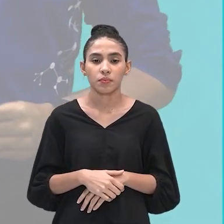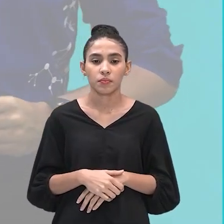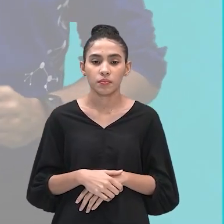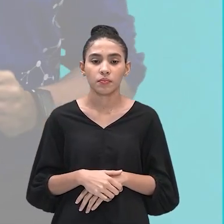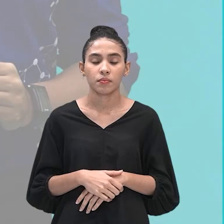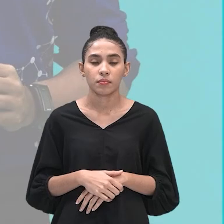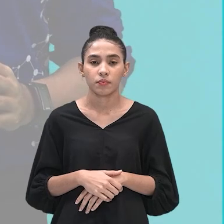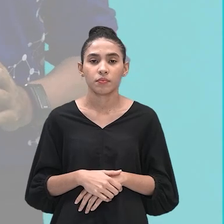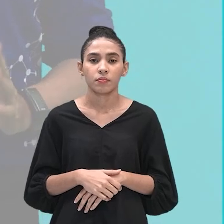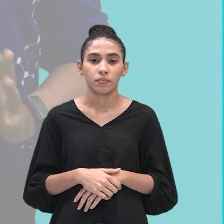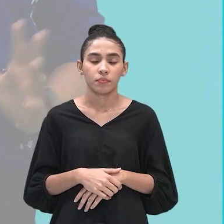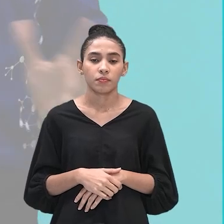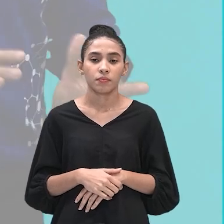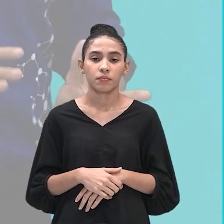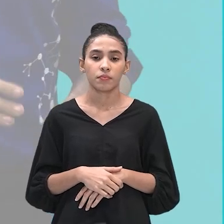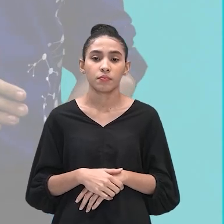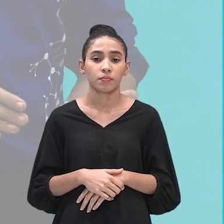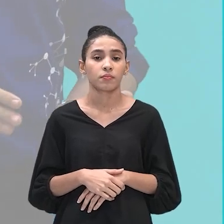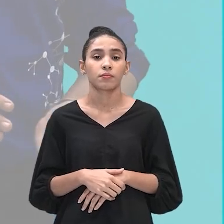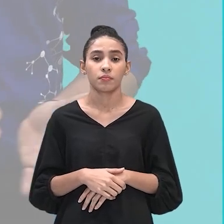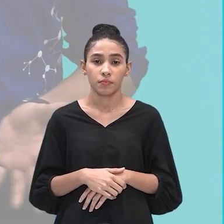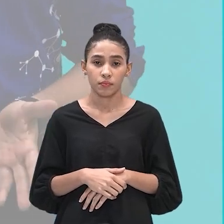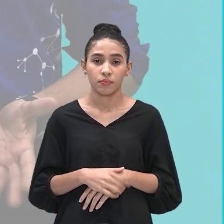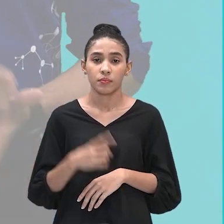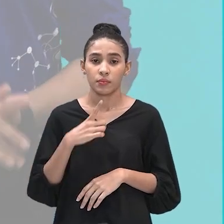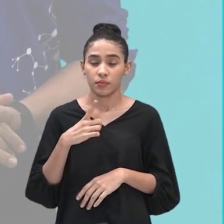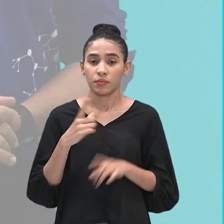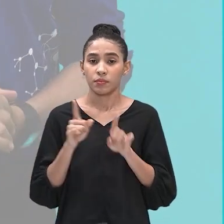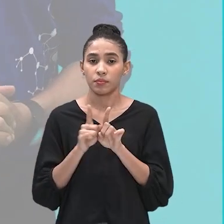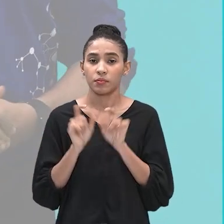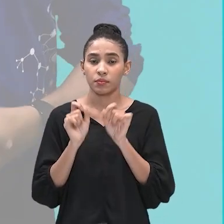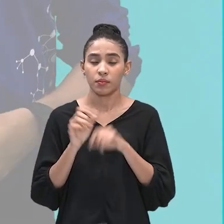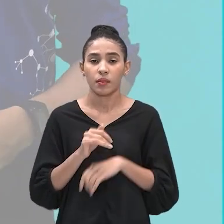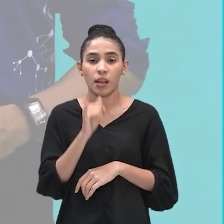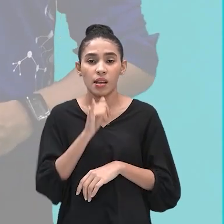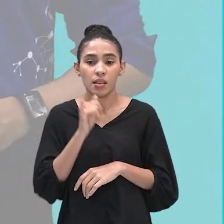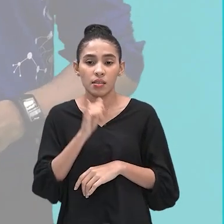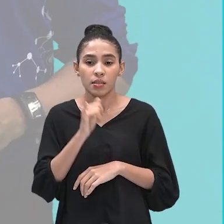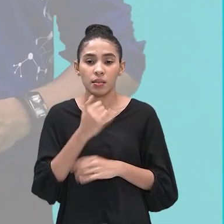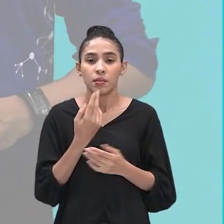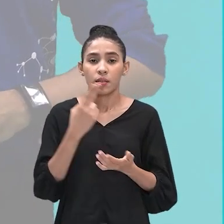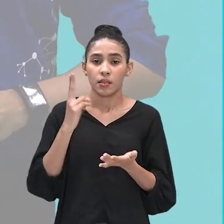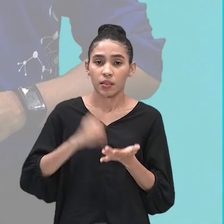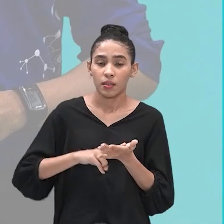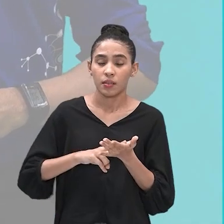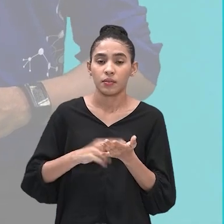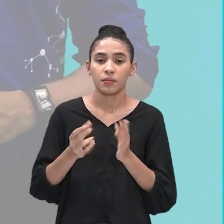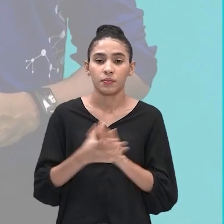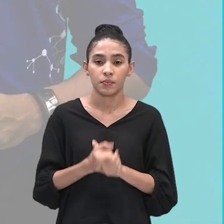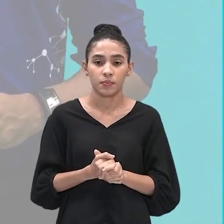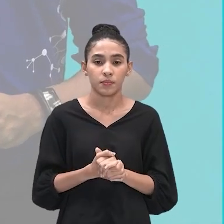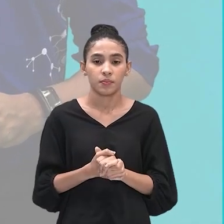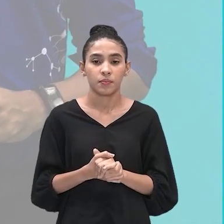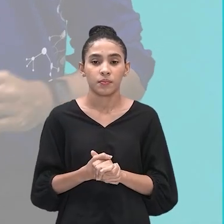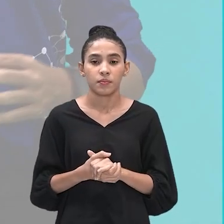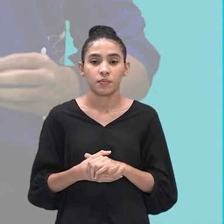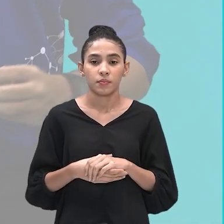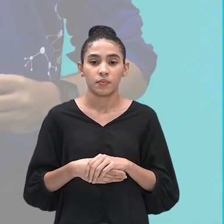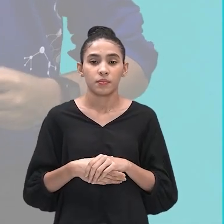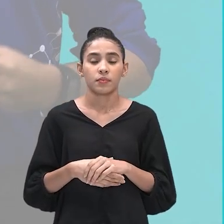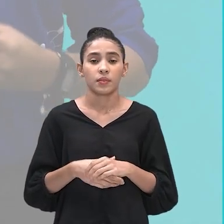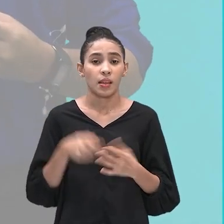algo está sendo reivindicado. Então, nós tivemos também esse exemplo ali na nossa carta, né?